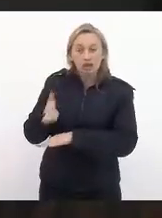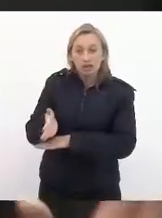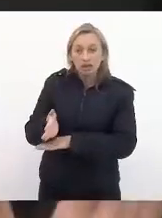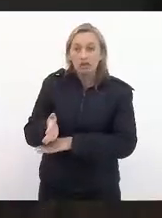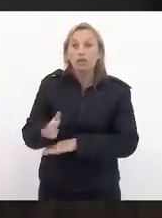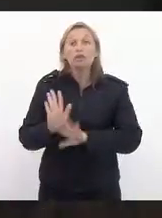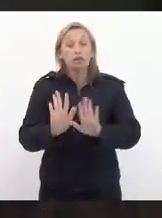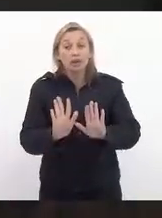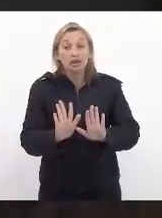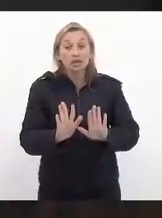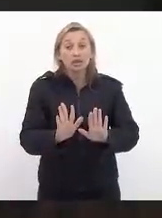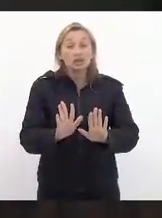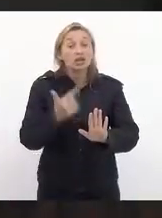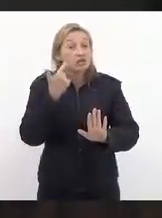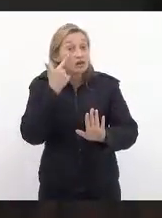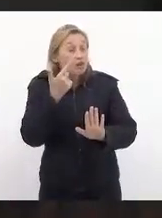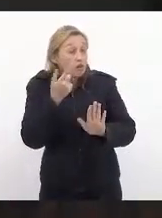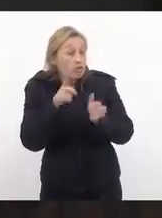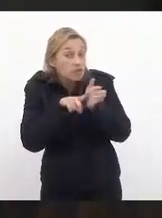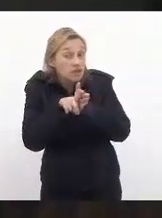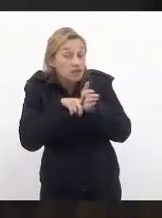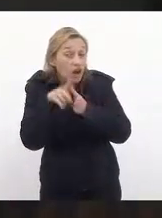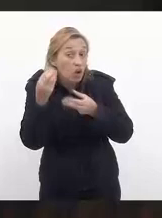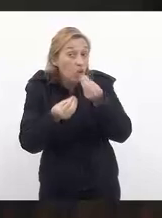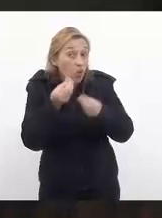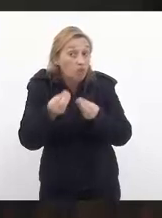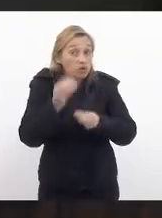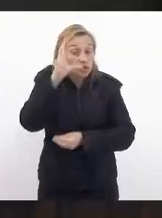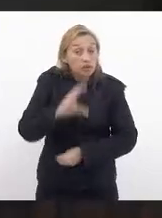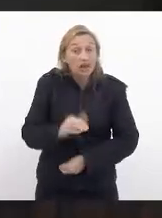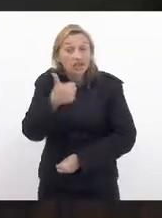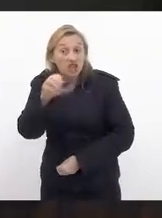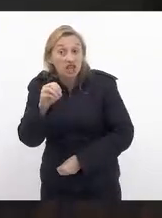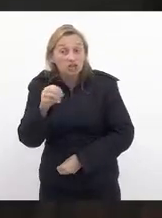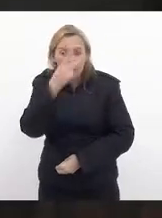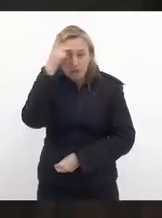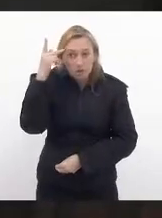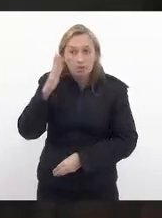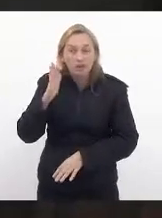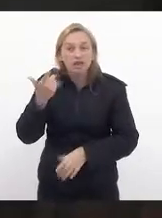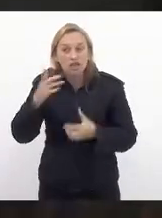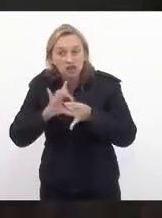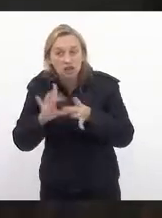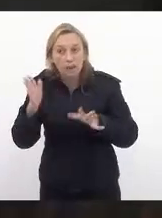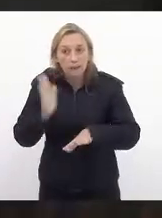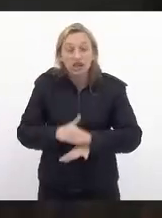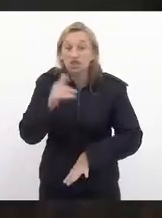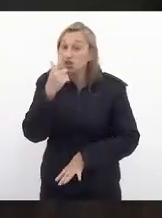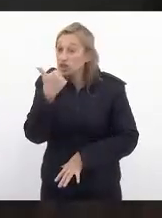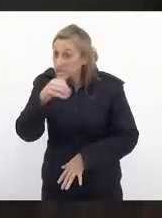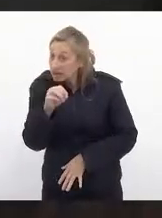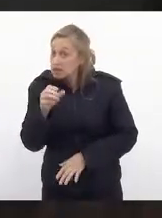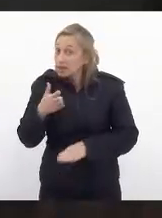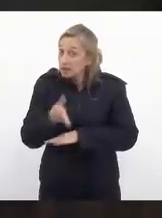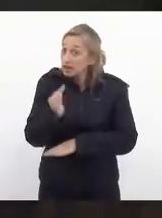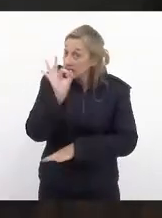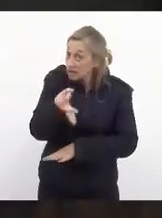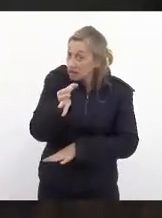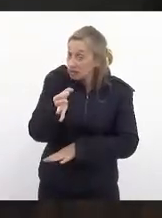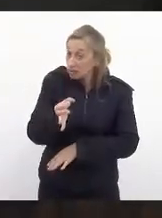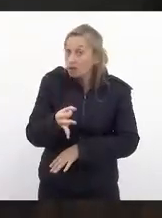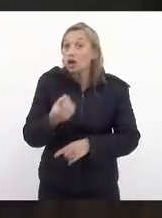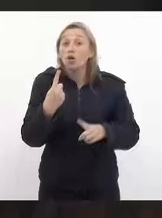entraram e a gente vai verificar como se comportarão essas dez pessoas pode deixar mais 10 então certo